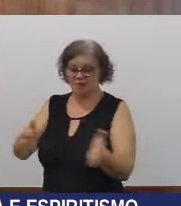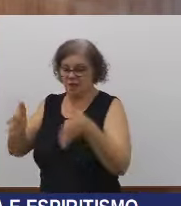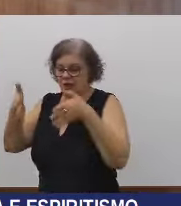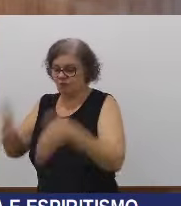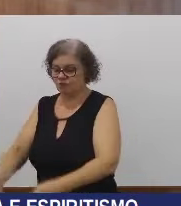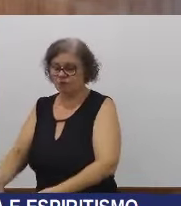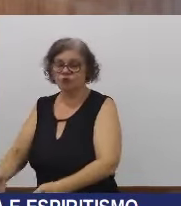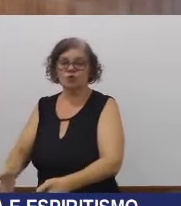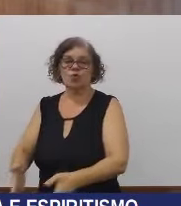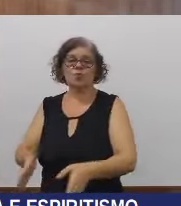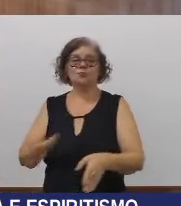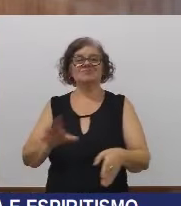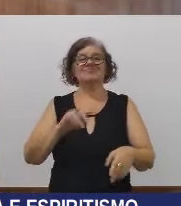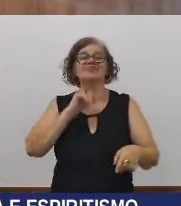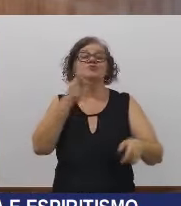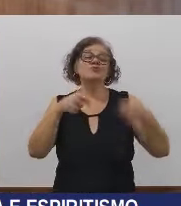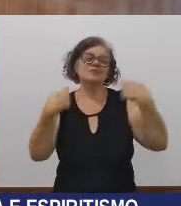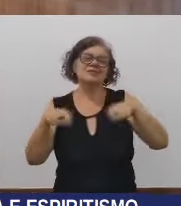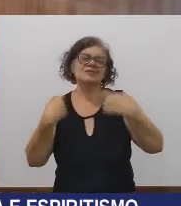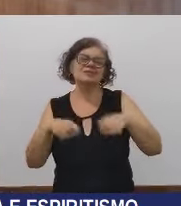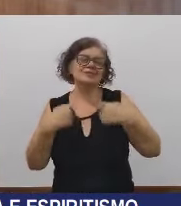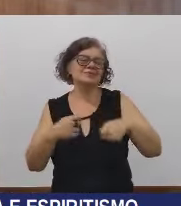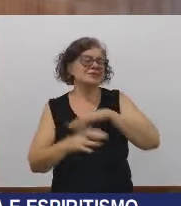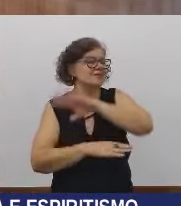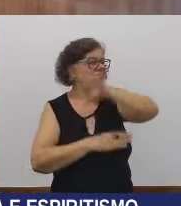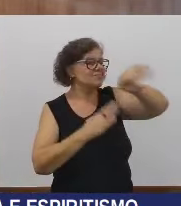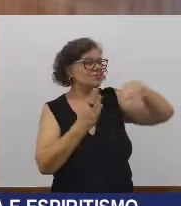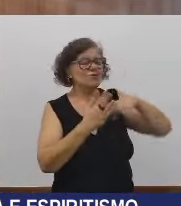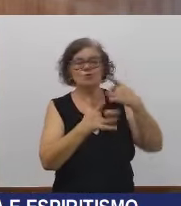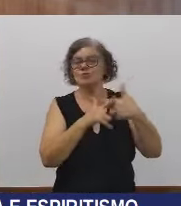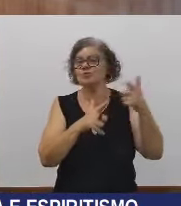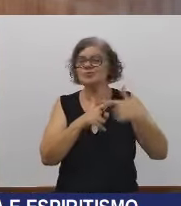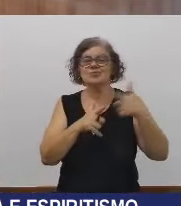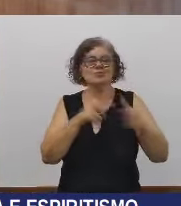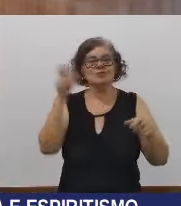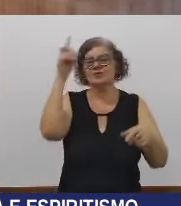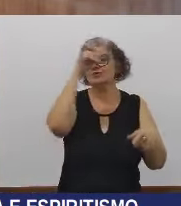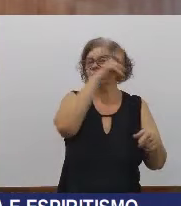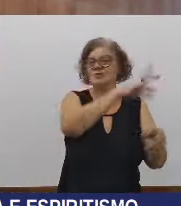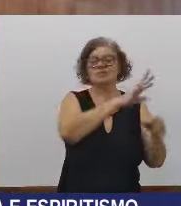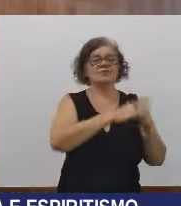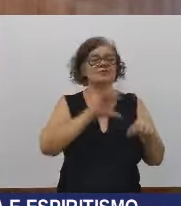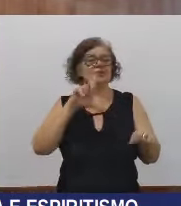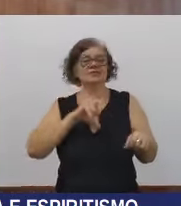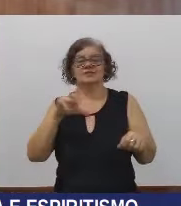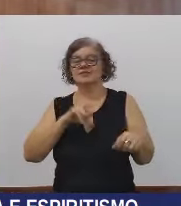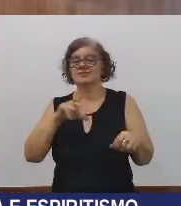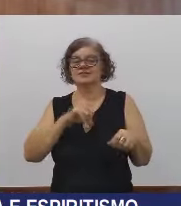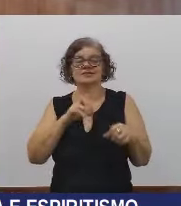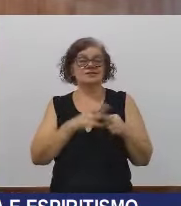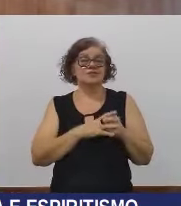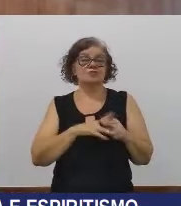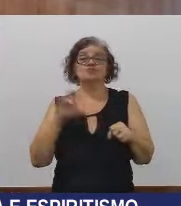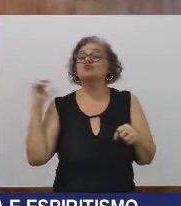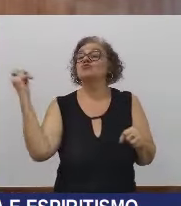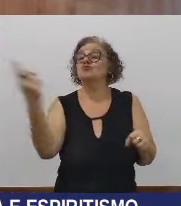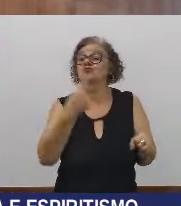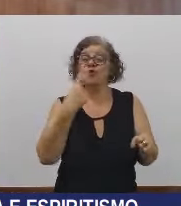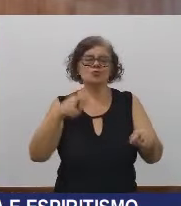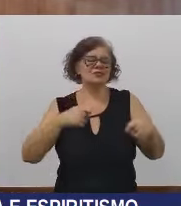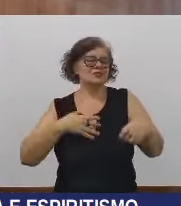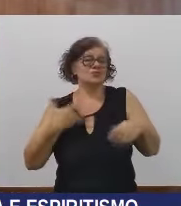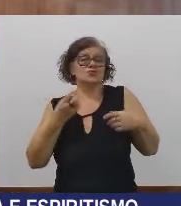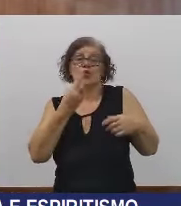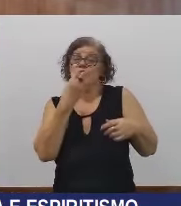sei vocês, comigo com certeza não, de resolver todos os problemas e todas as dificuldades que nós temos, todas as virtudes